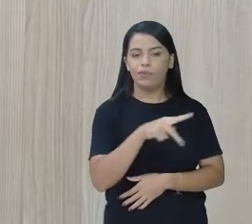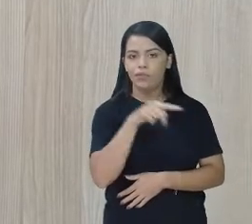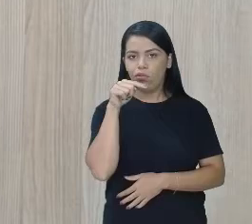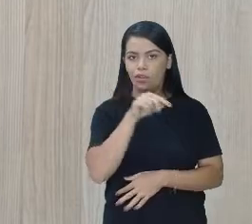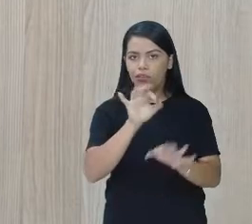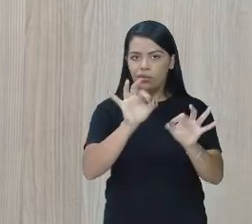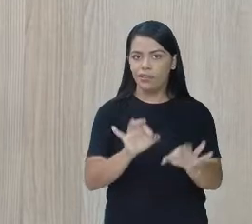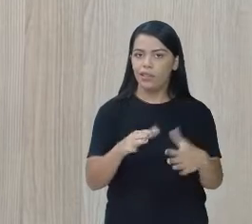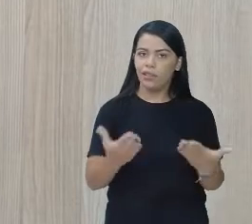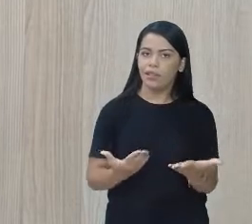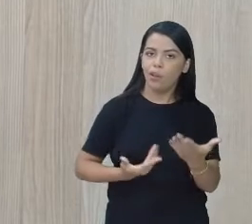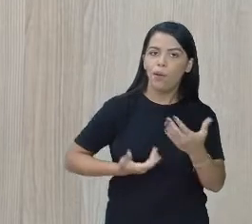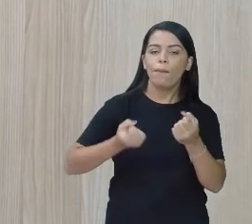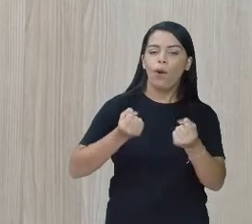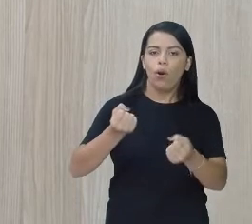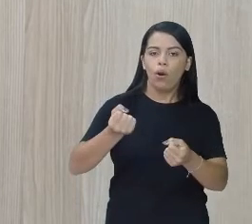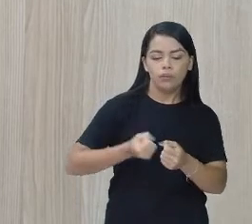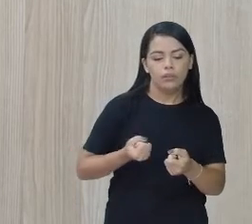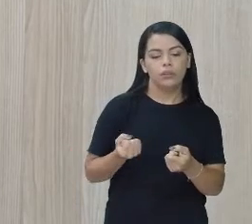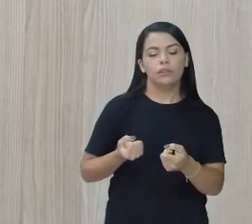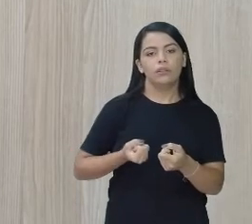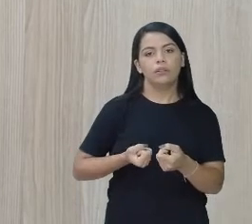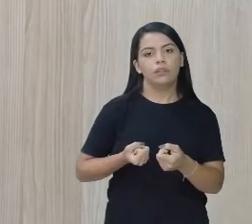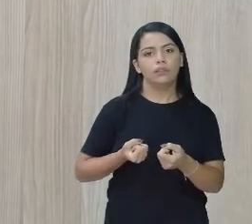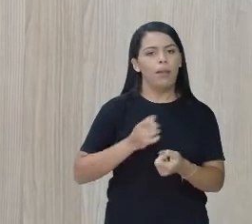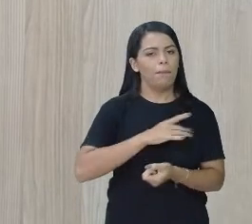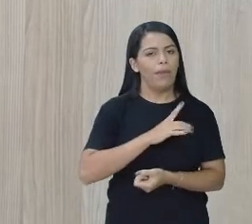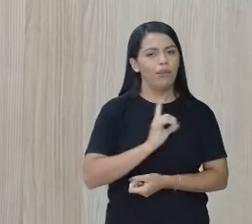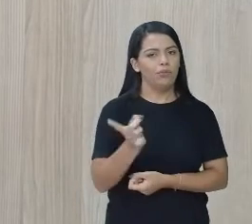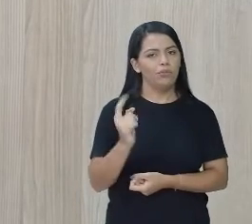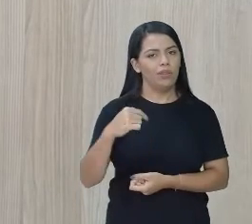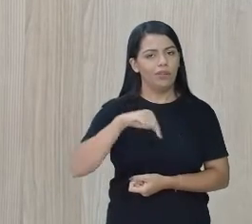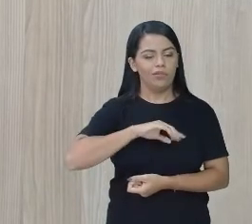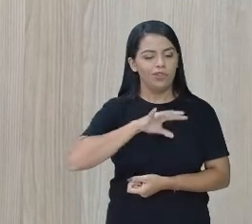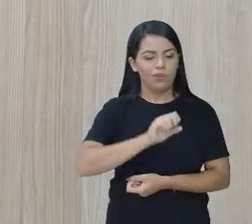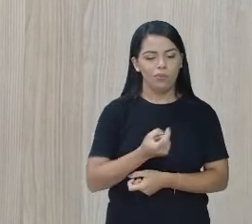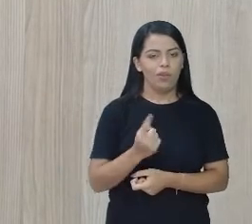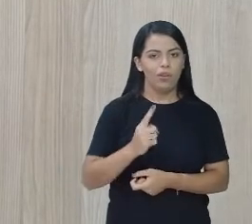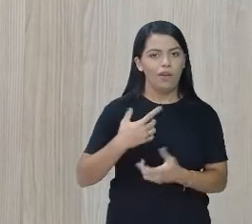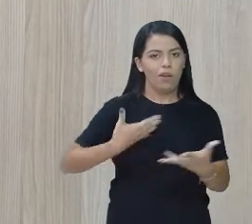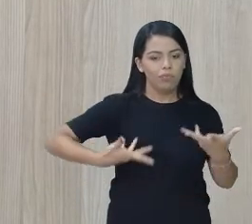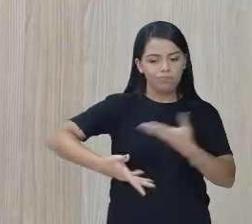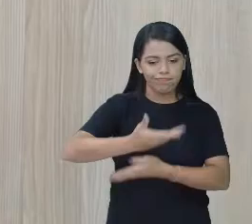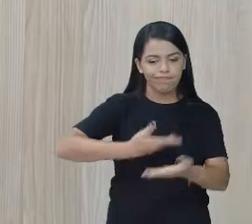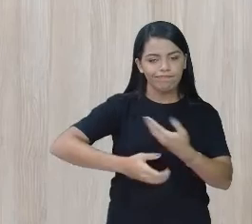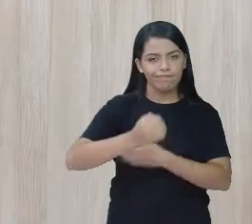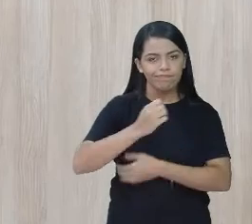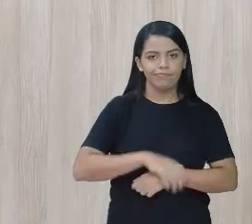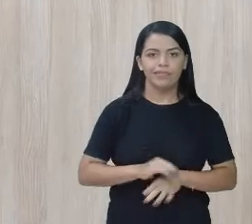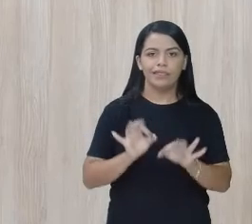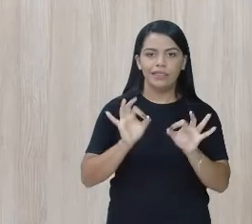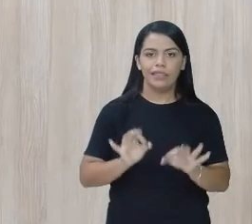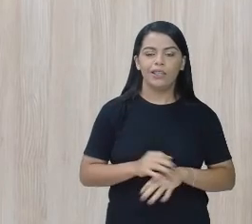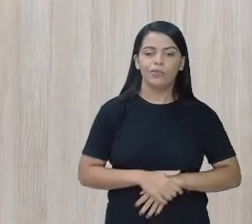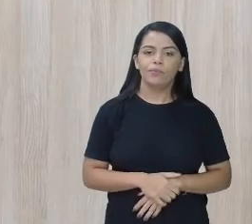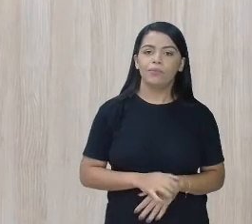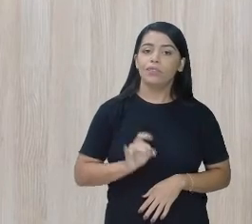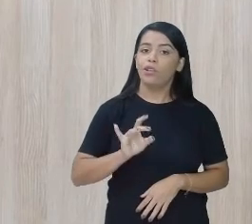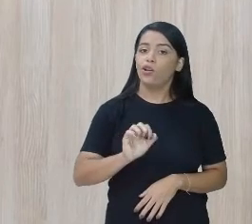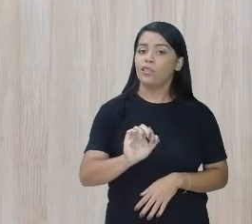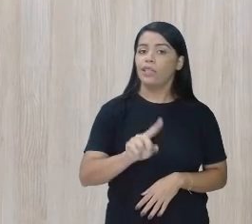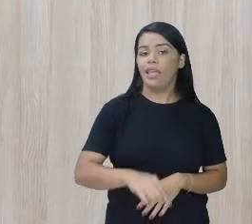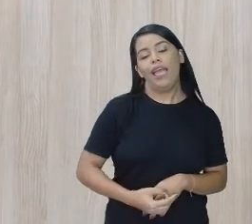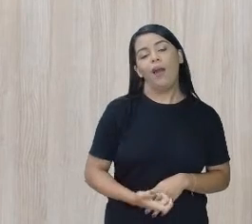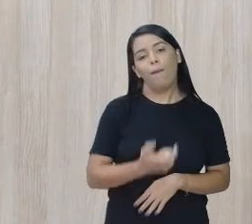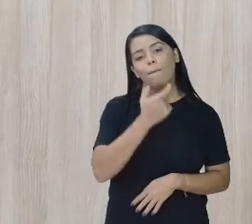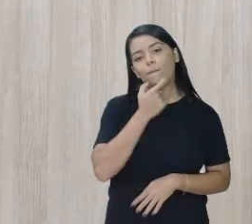certo? Então comentem, não tenha medo, a gente não morde. Vamos aqui trocar uma ideia. Um beijo. Só se for um biscoito de